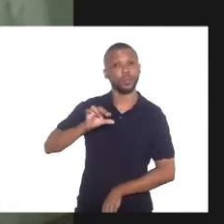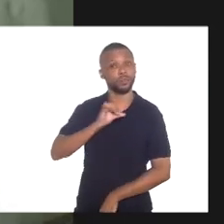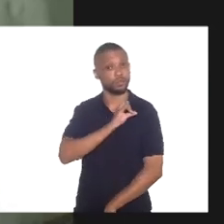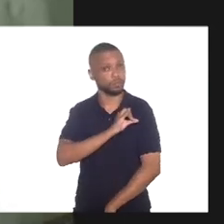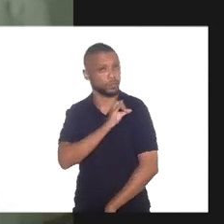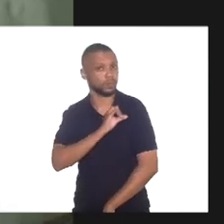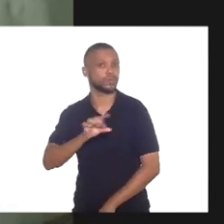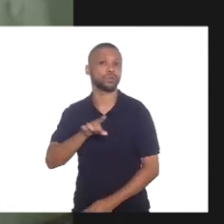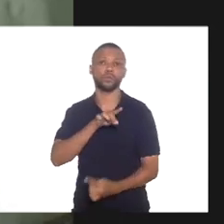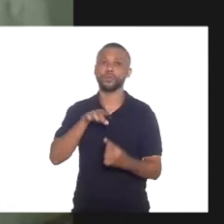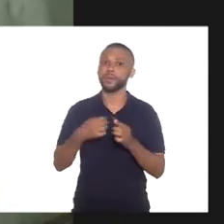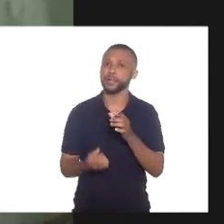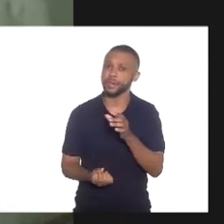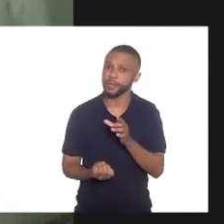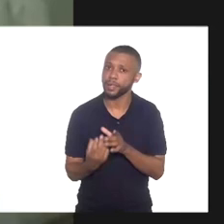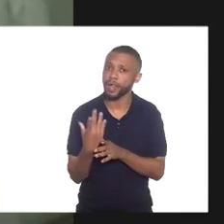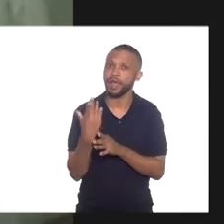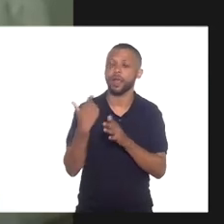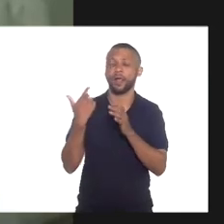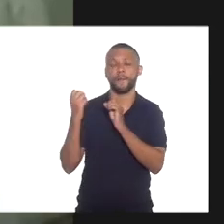uma autoridade